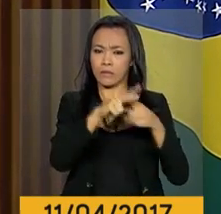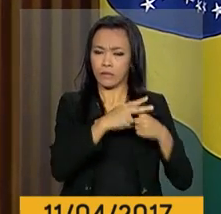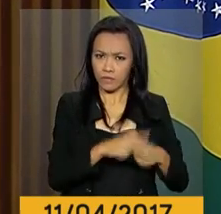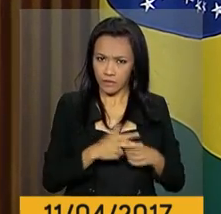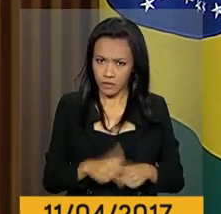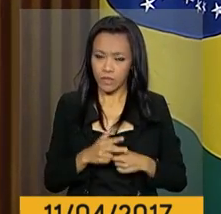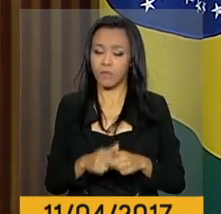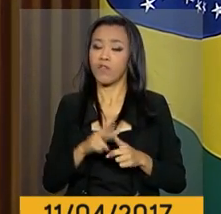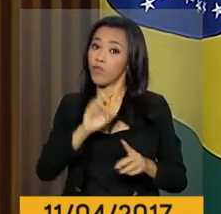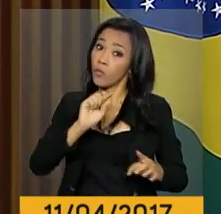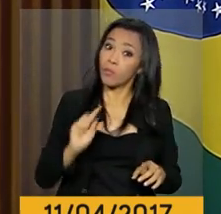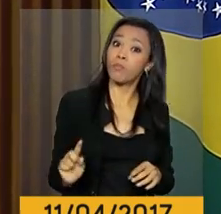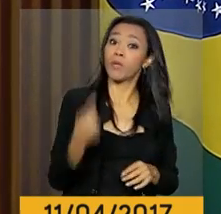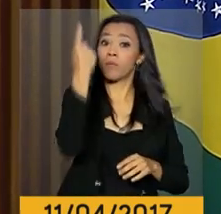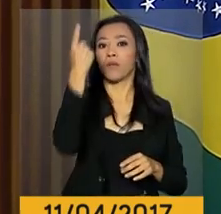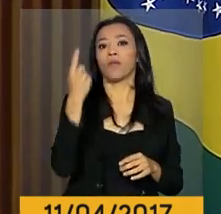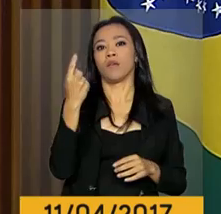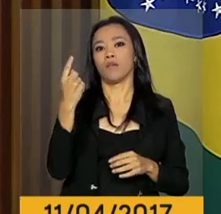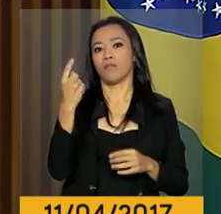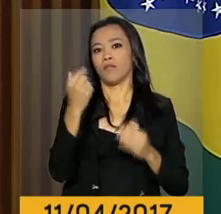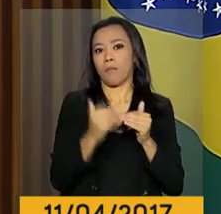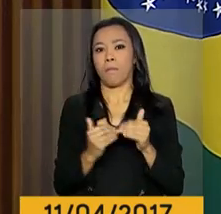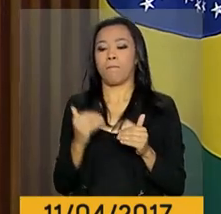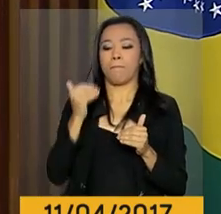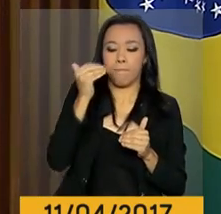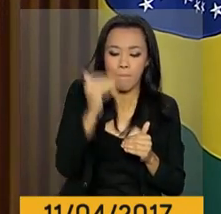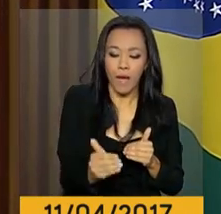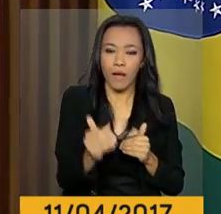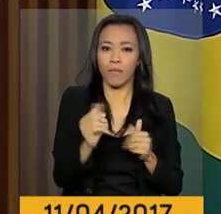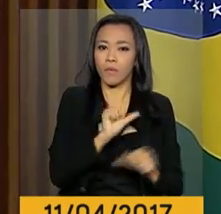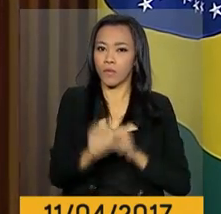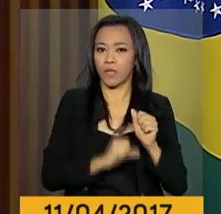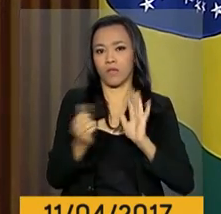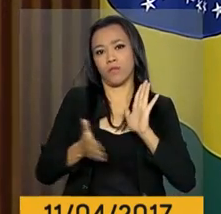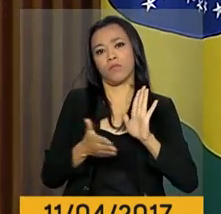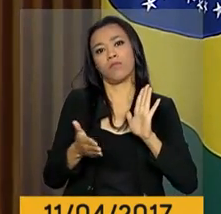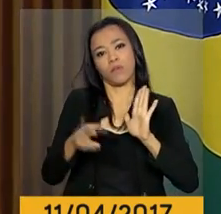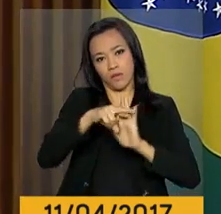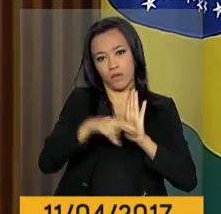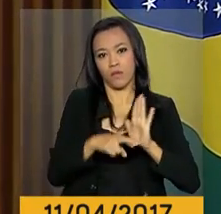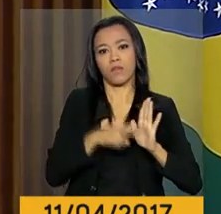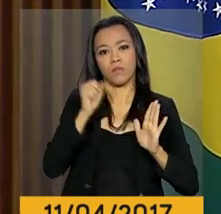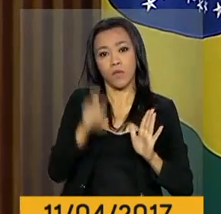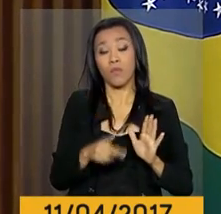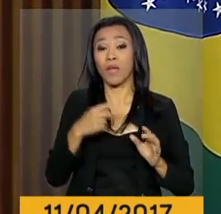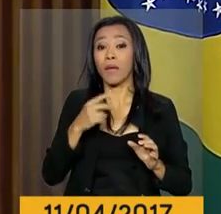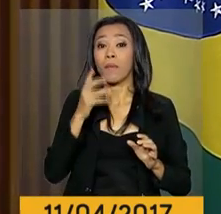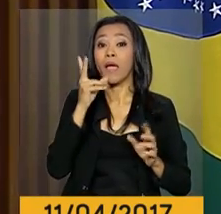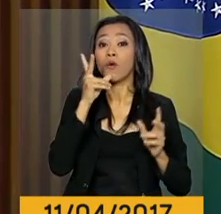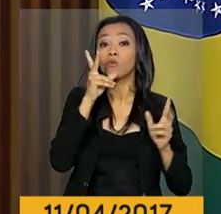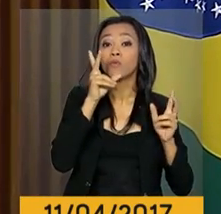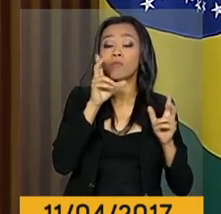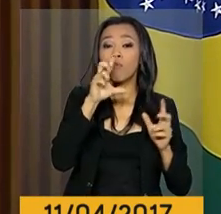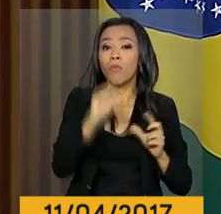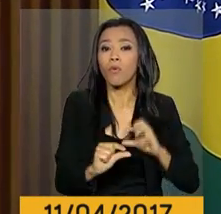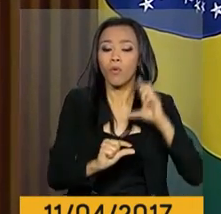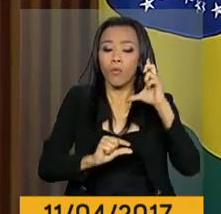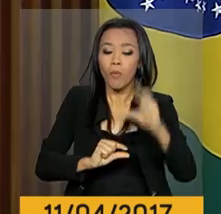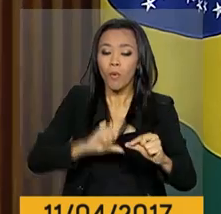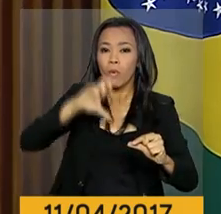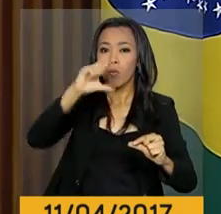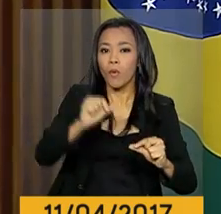primeiro passo da reforma da Previdência porque ela muitas vezes se faz eh por Artes né Eh eu